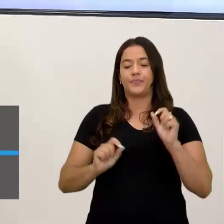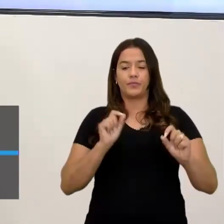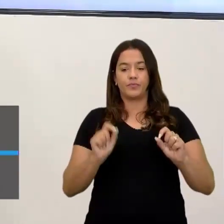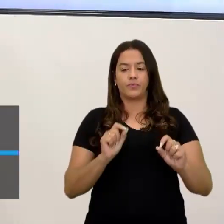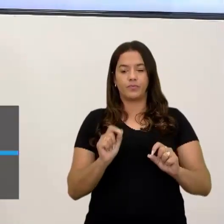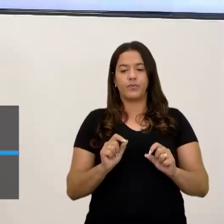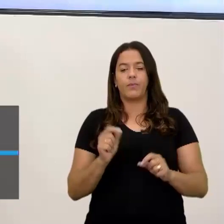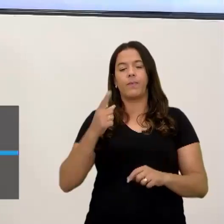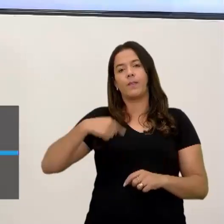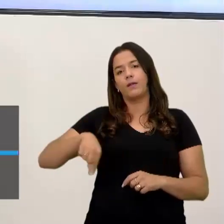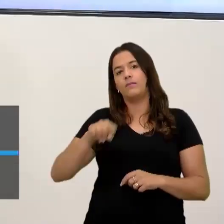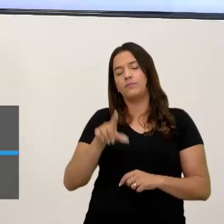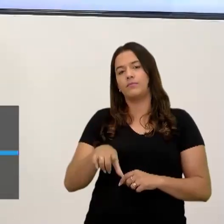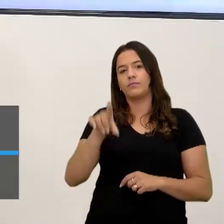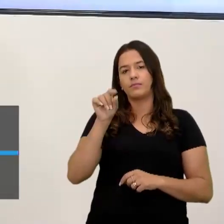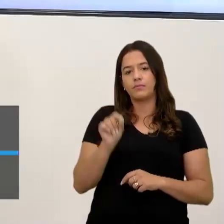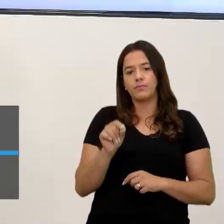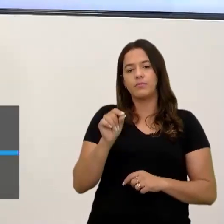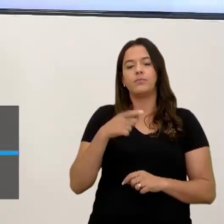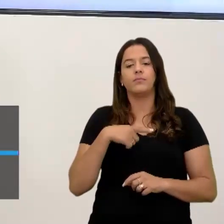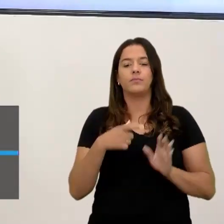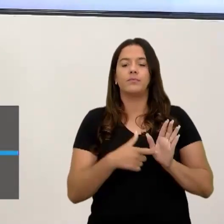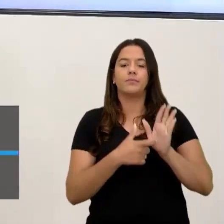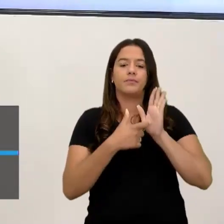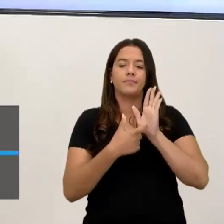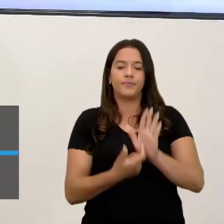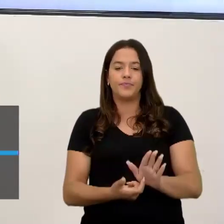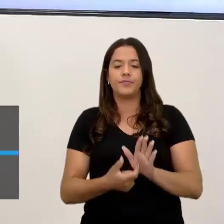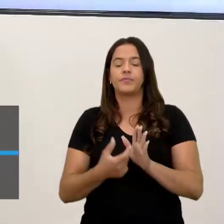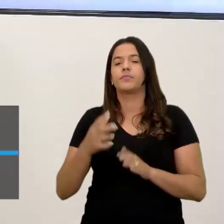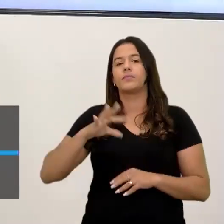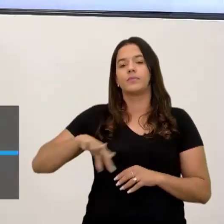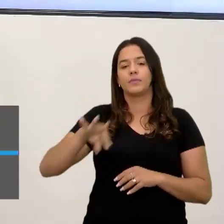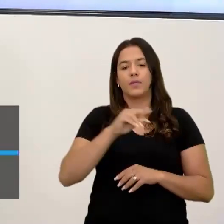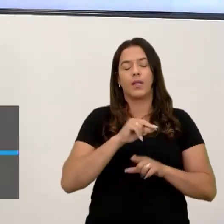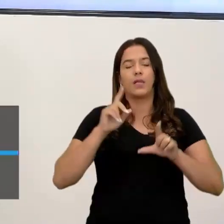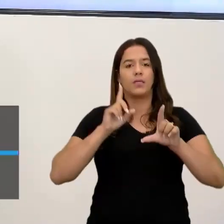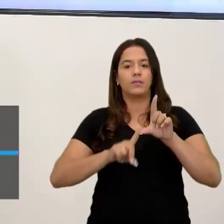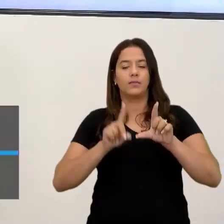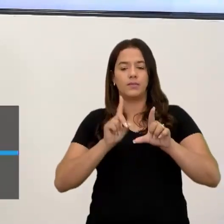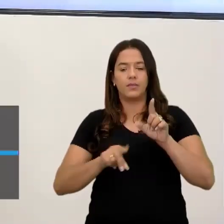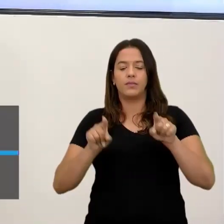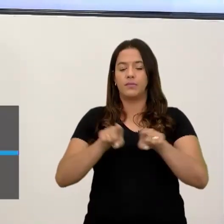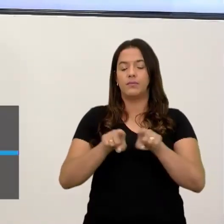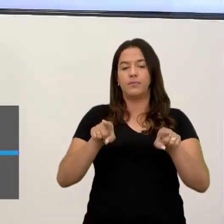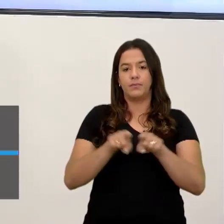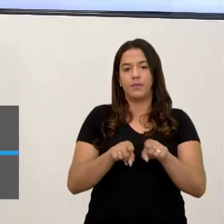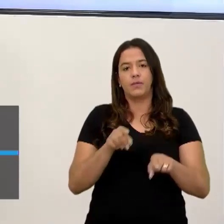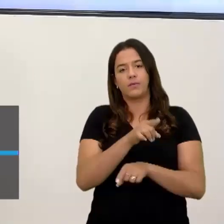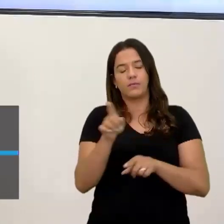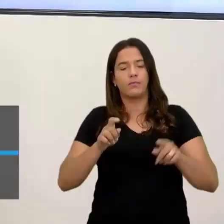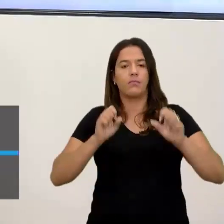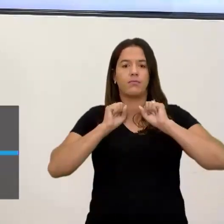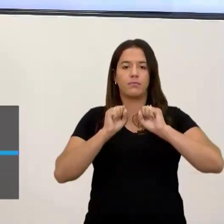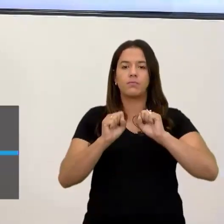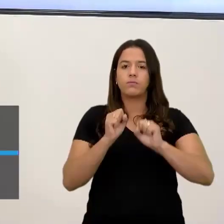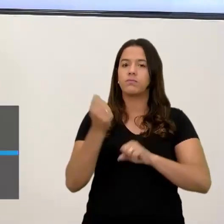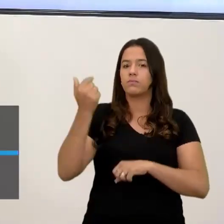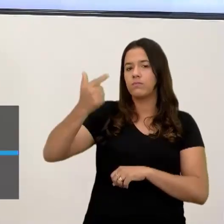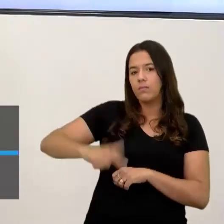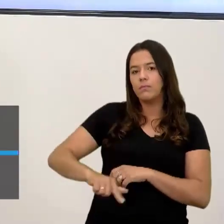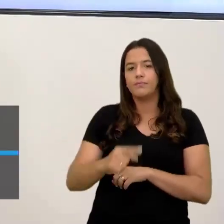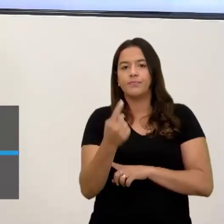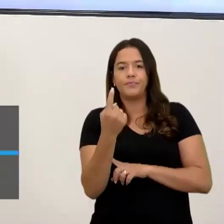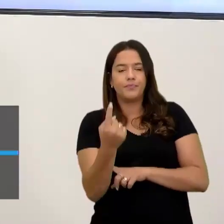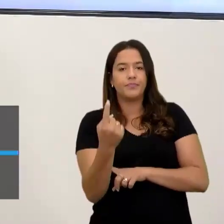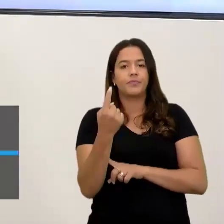esses ícones, né? Estas representações, as letras, né? Por exemplo, elas podem assumir mais de um valor,